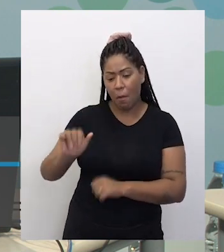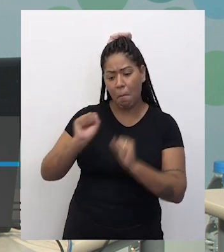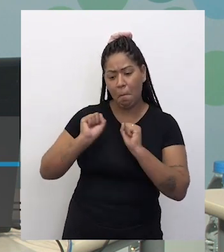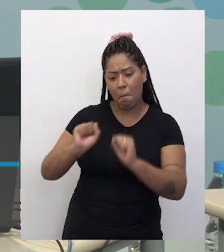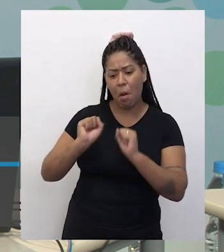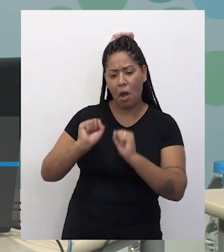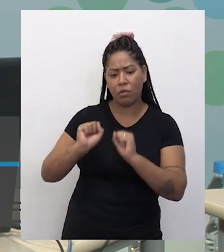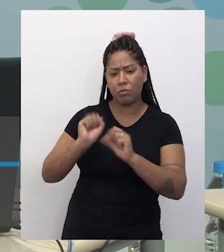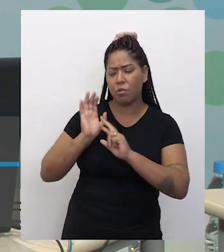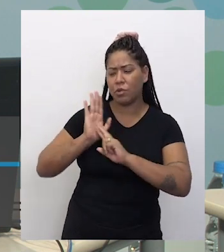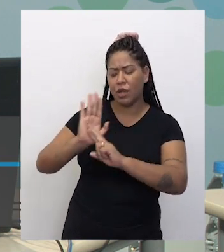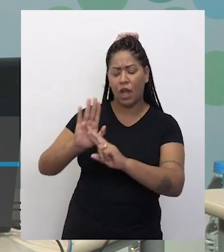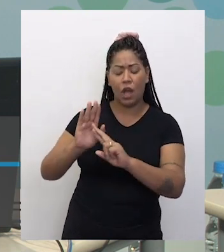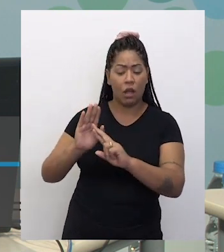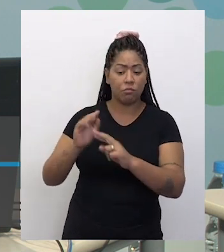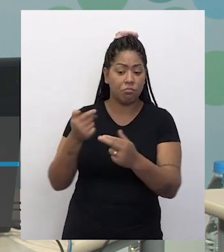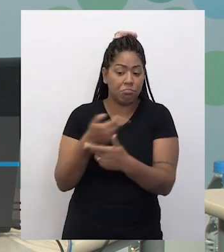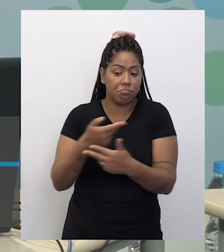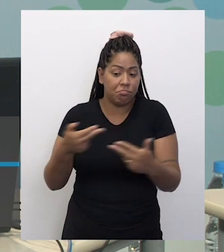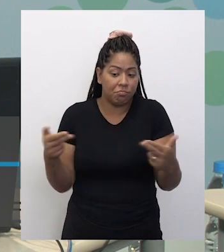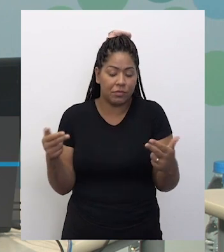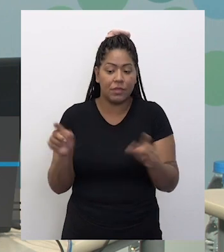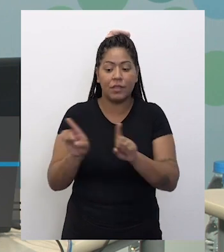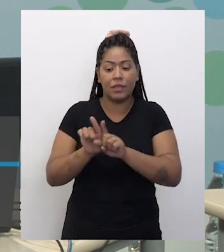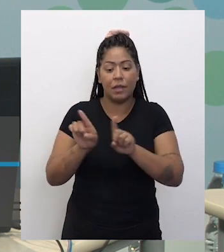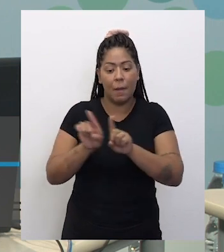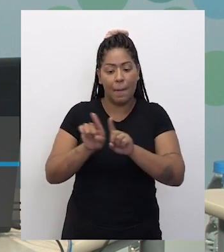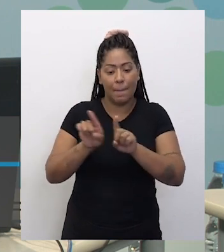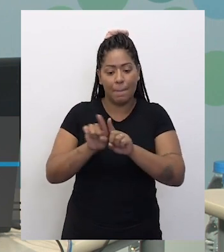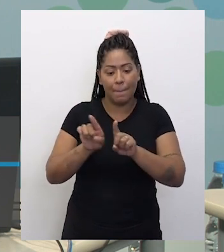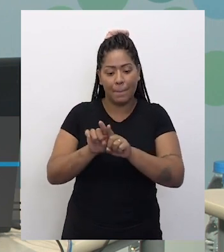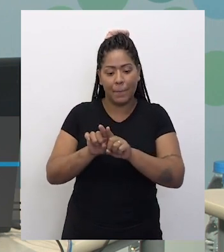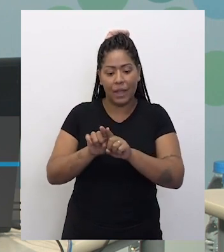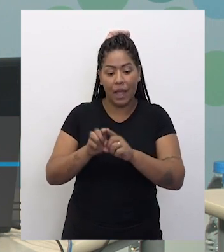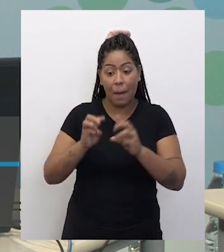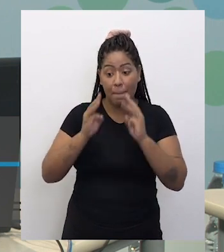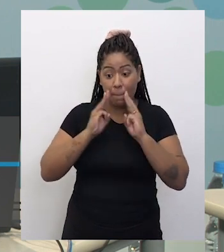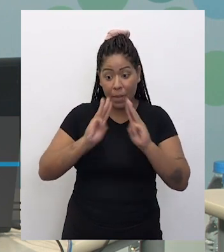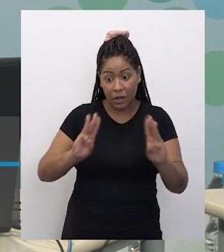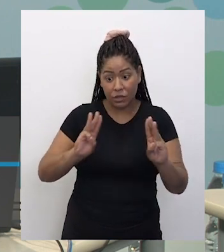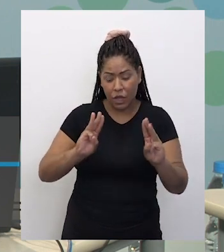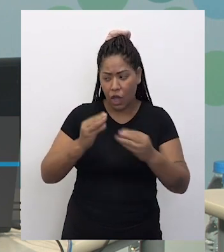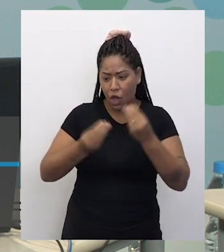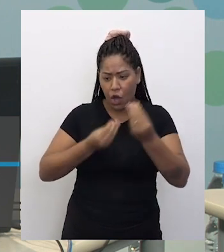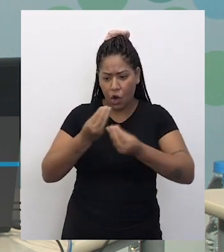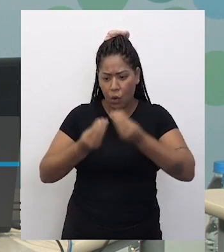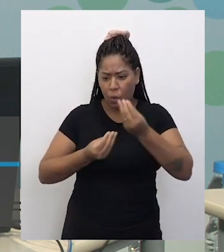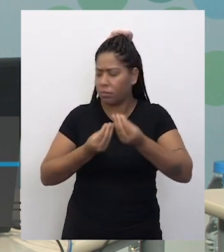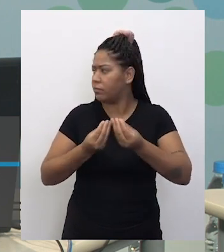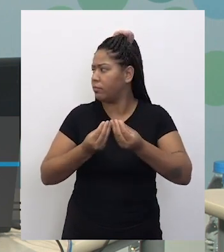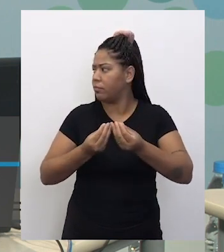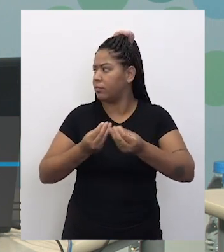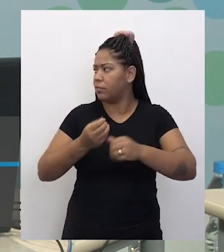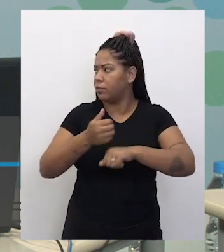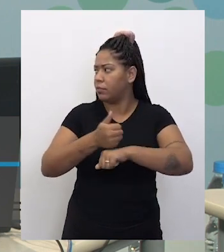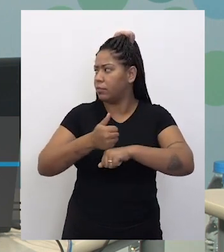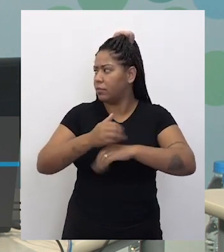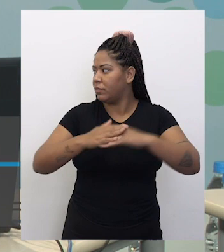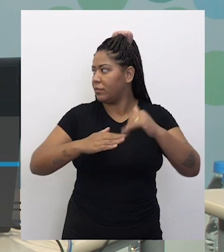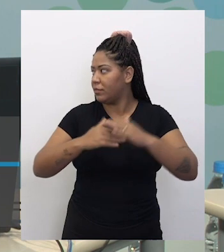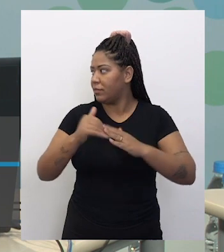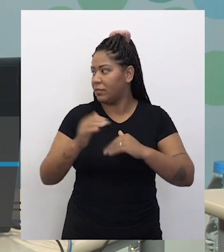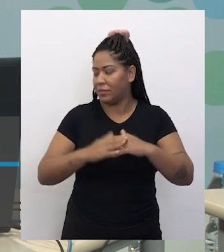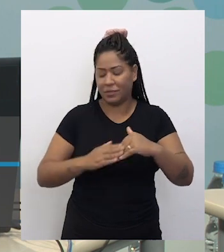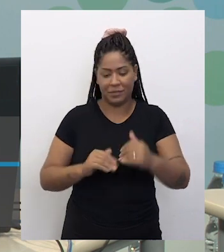Ana Lúcia: marketing é algo mais amplo e envolve uma série de estratégias e ações que buscam entregar e agregar valor a marcas ou produtos